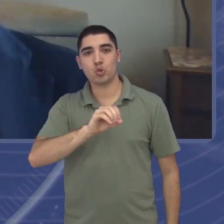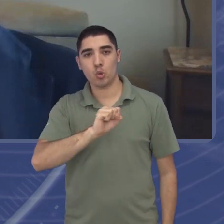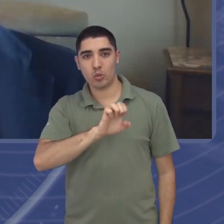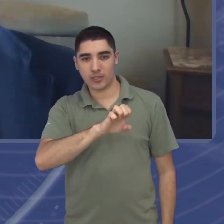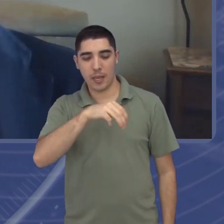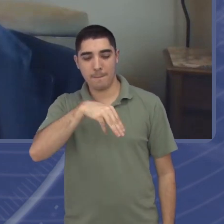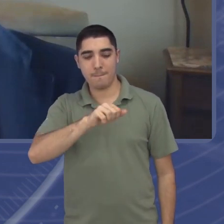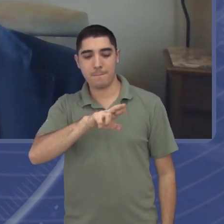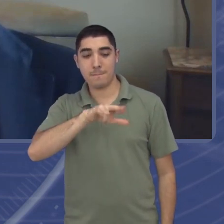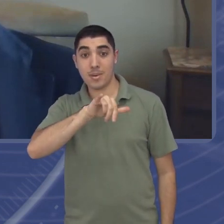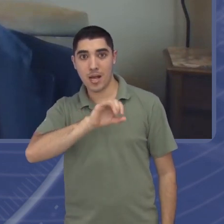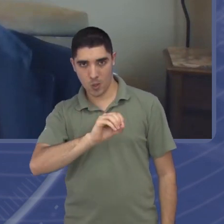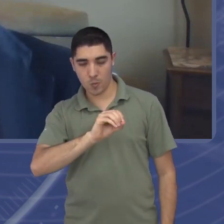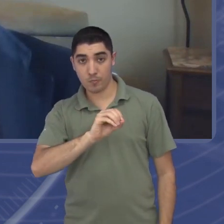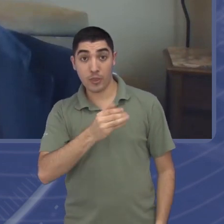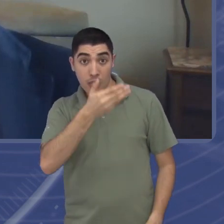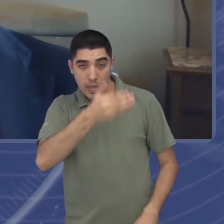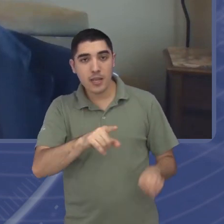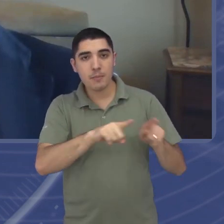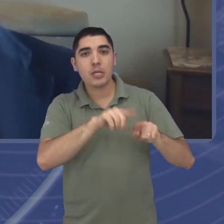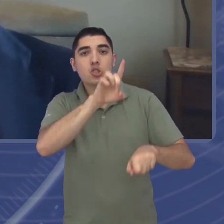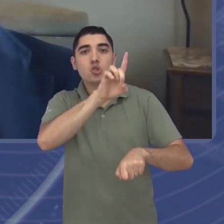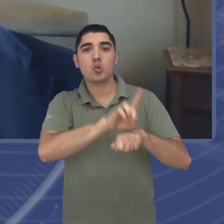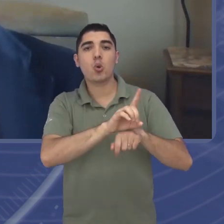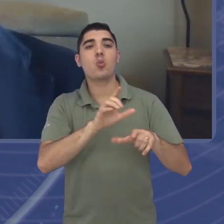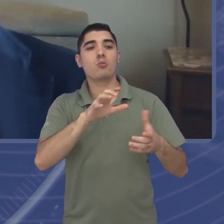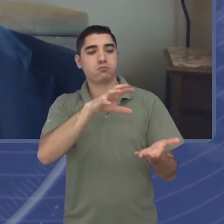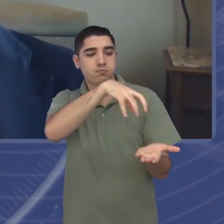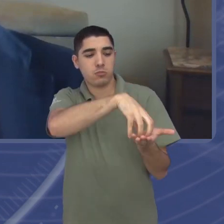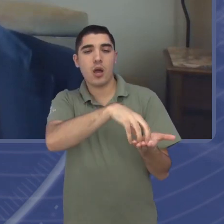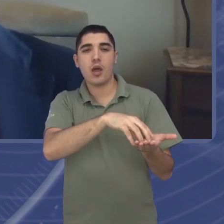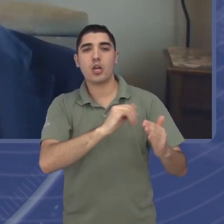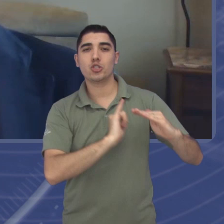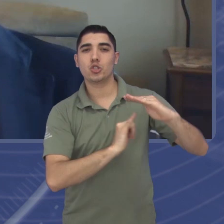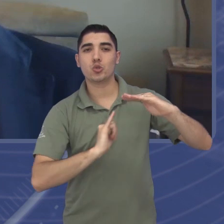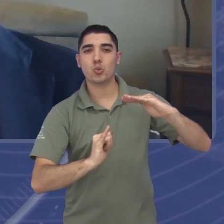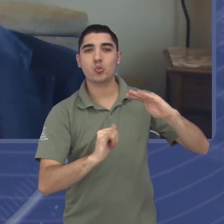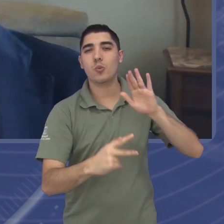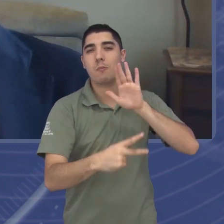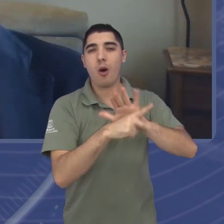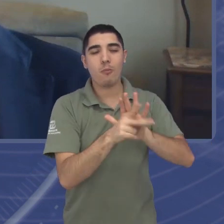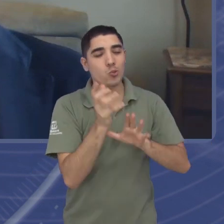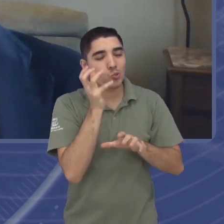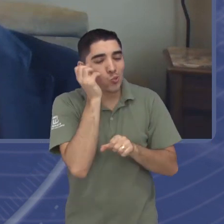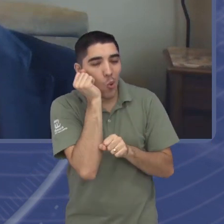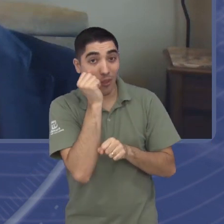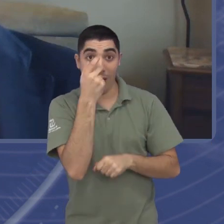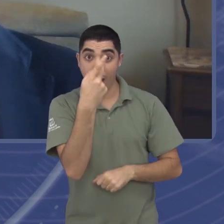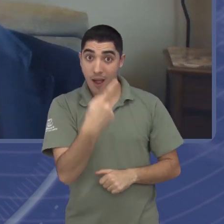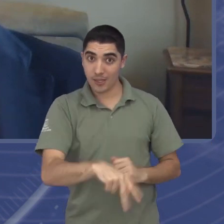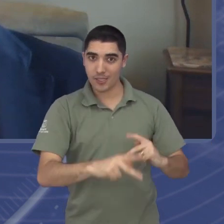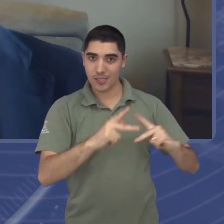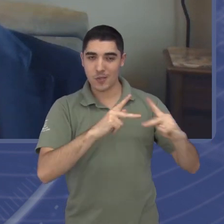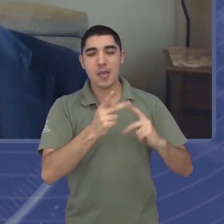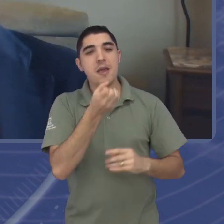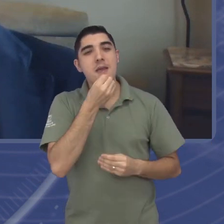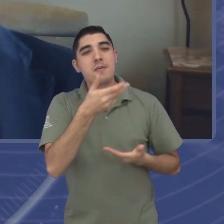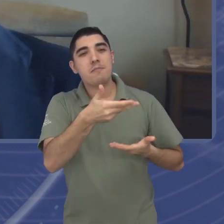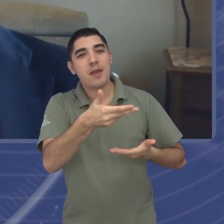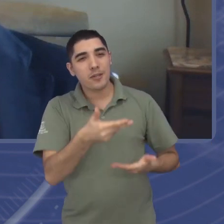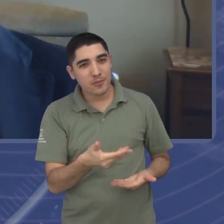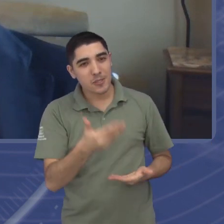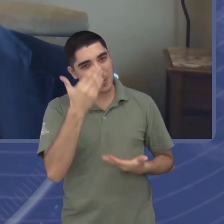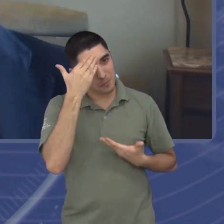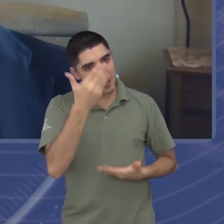Dr. José Mário Simões, que é também diretor do Instituto do Sono aqui de São José dos Campos. Seja